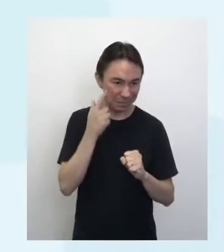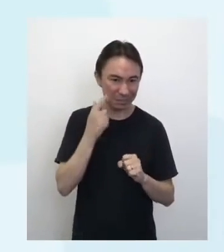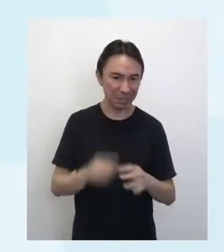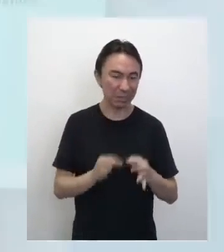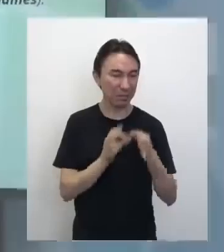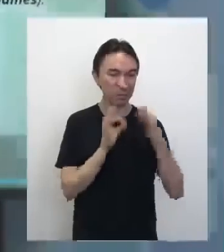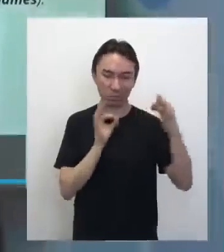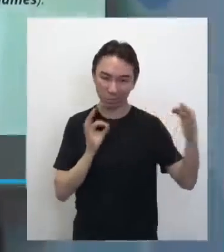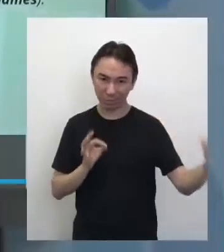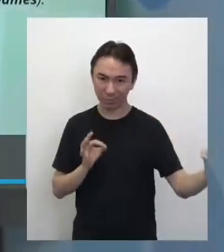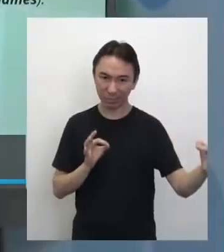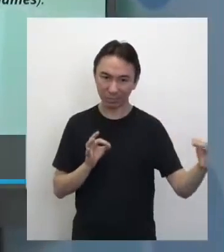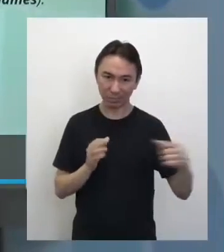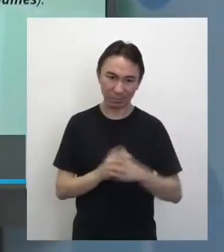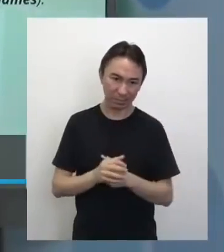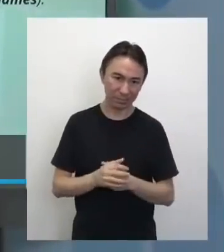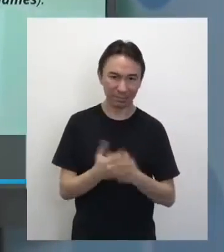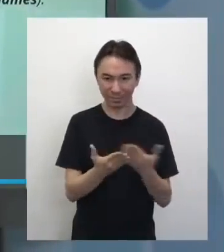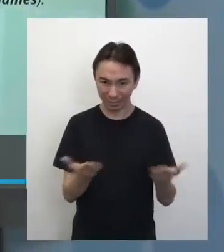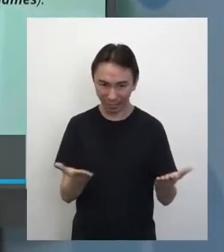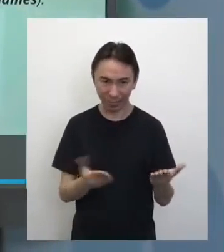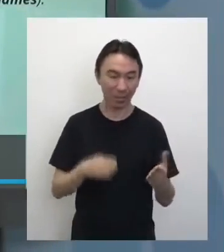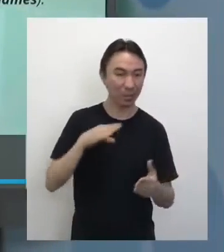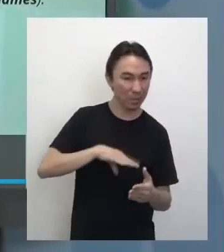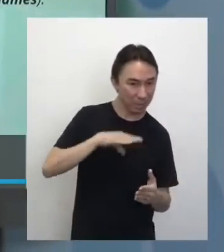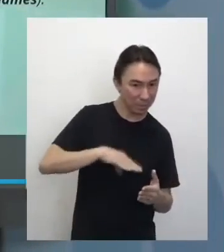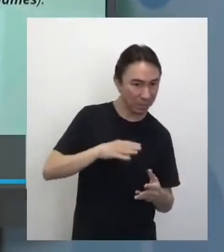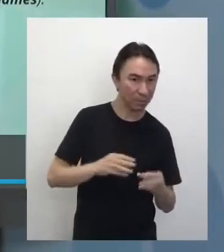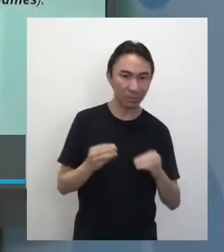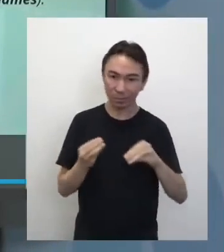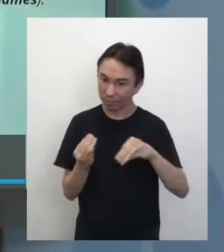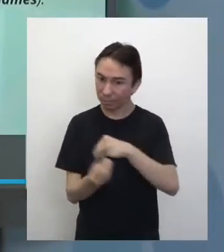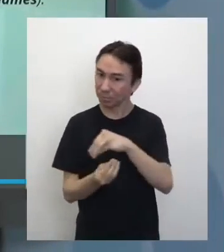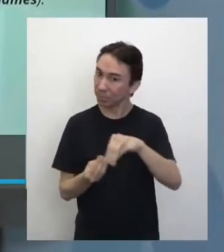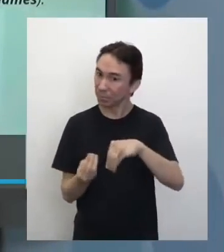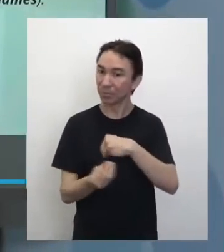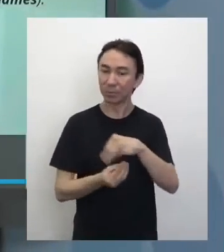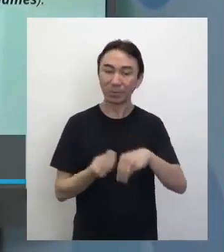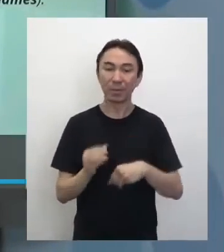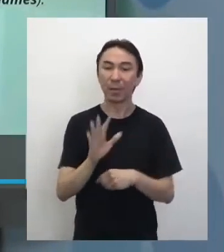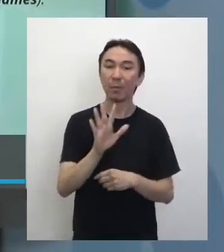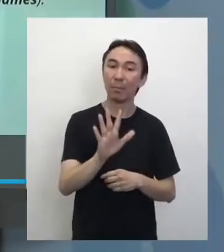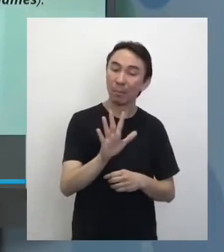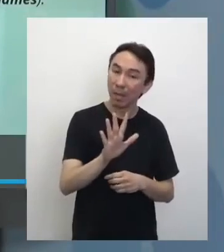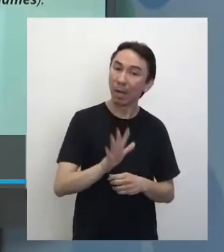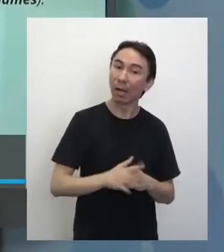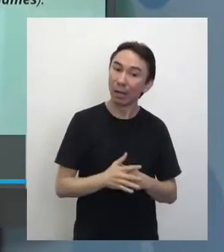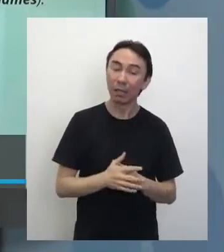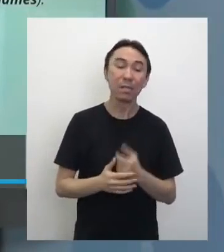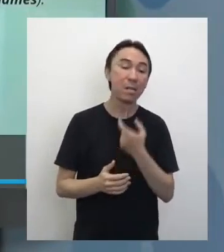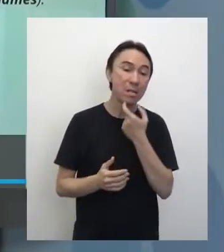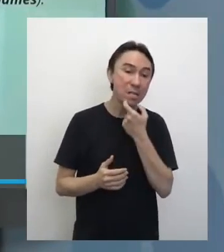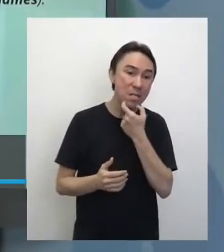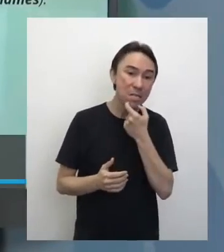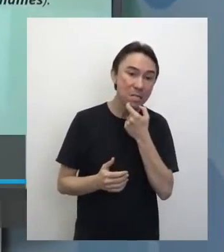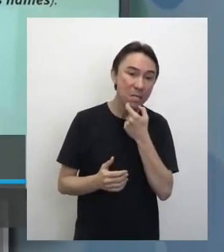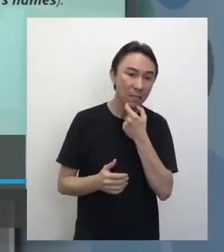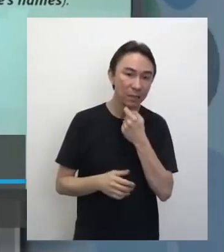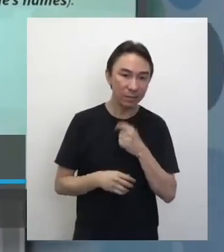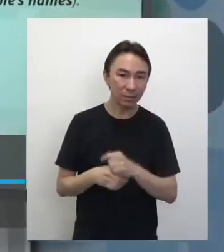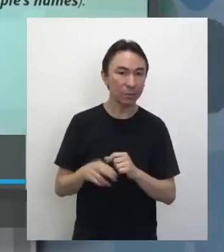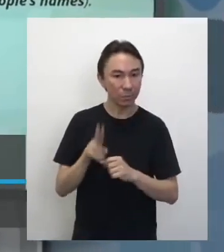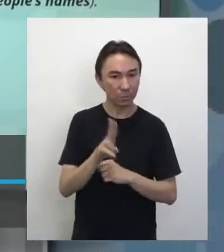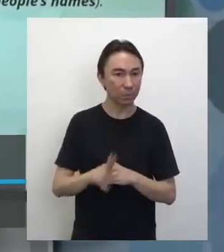português os outros do esse ou esse não mistura tudo né mas né quando a gente tá pensando em inglês né a gente vai usar